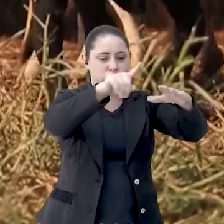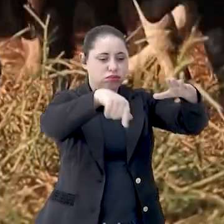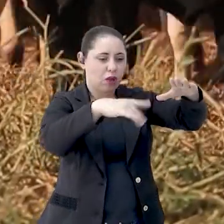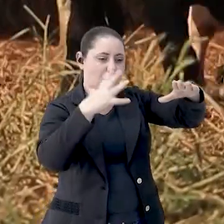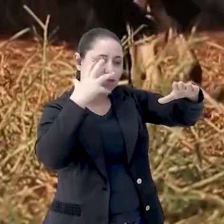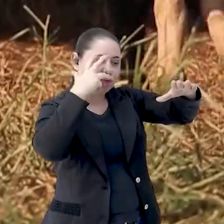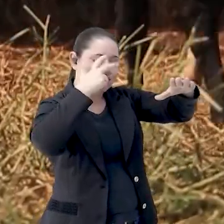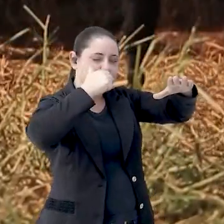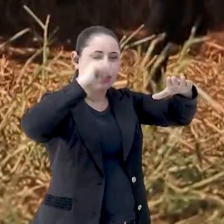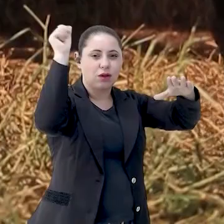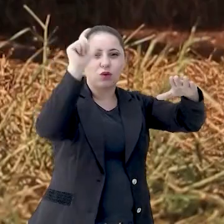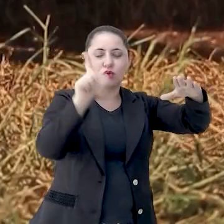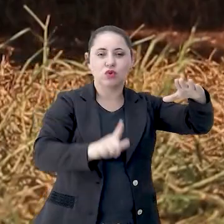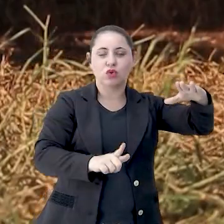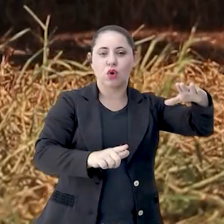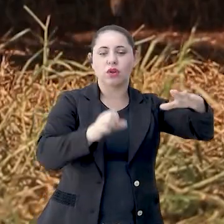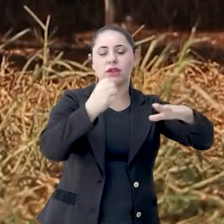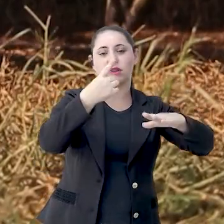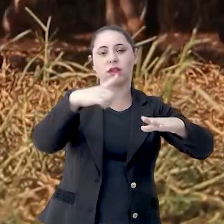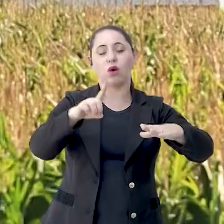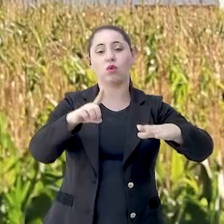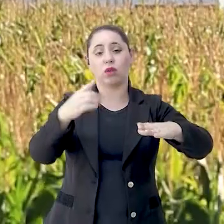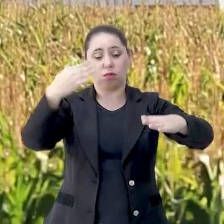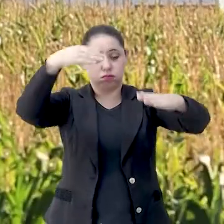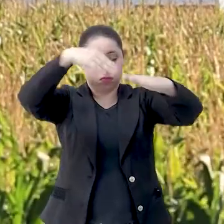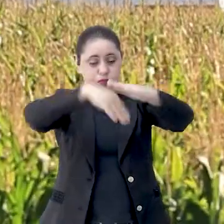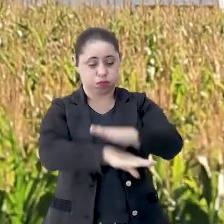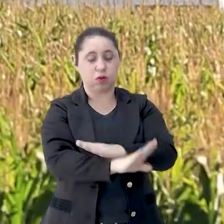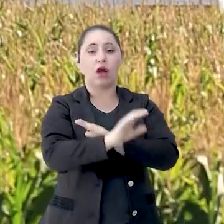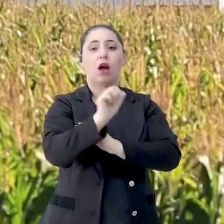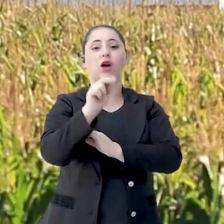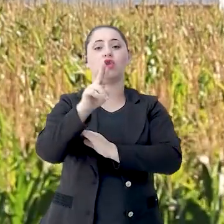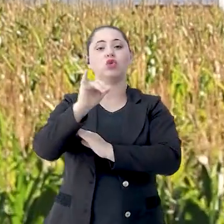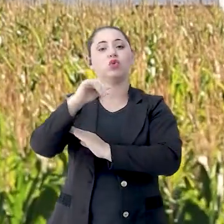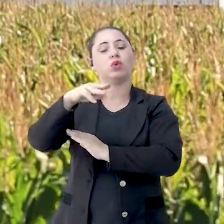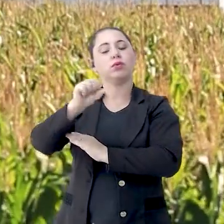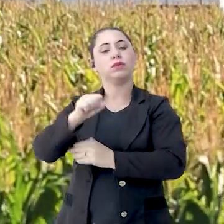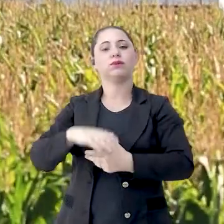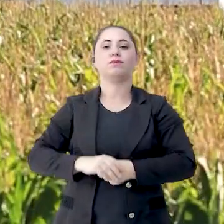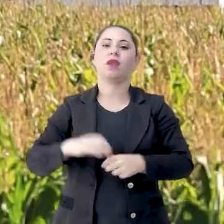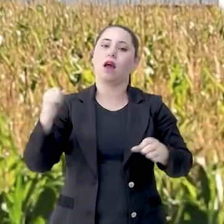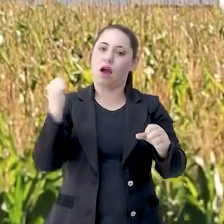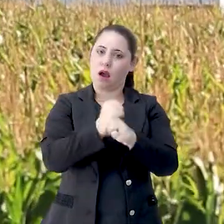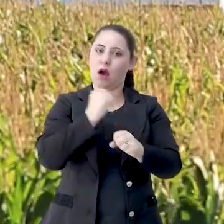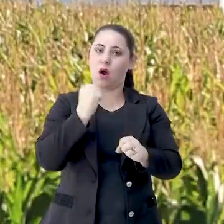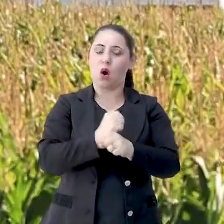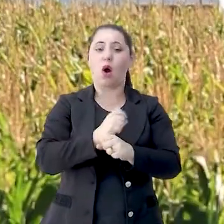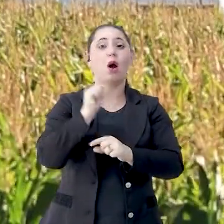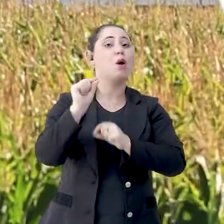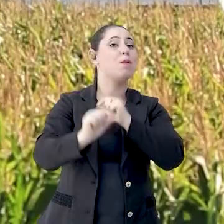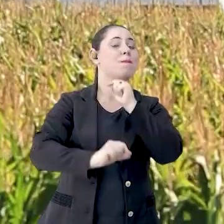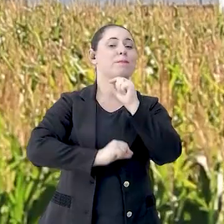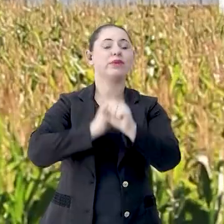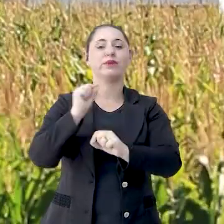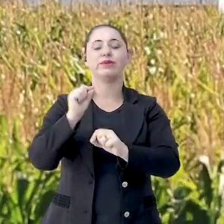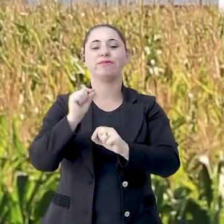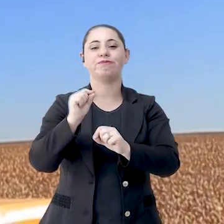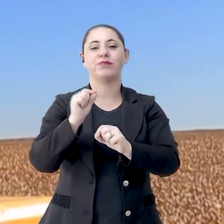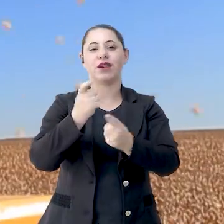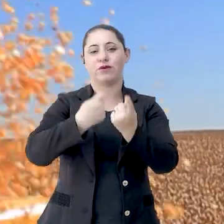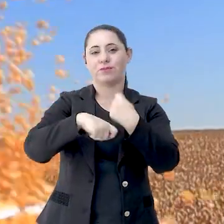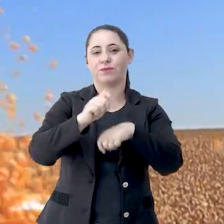obra contemplará o agronegócio, já que na rodovia opera um armazém de grãos, que em